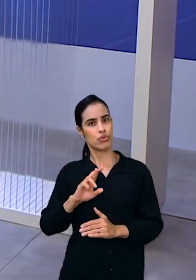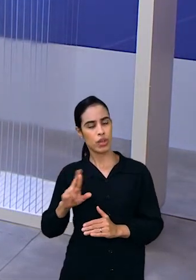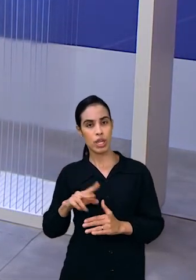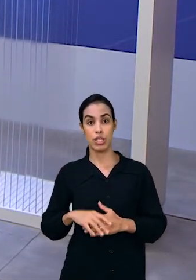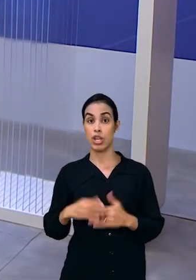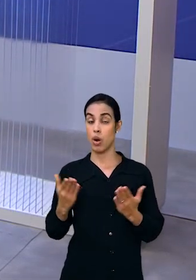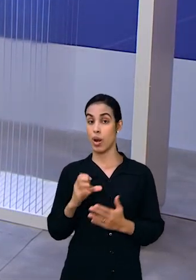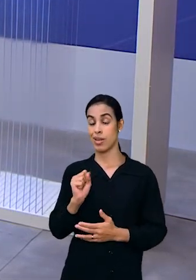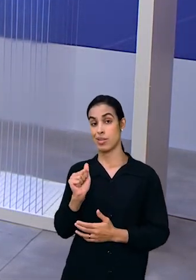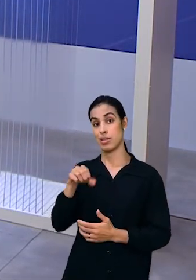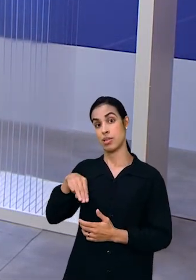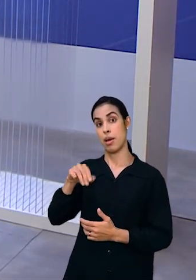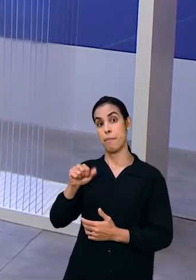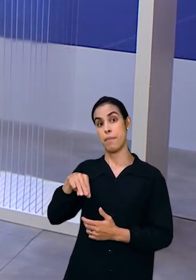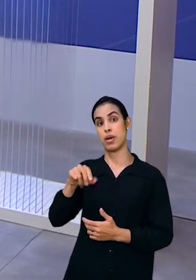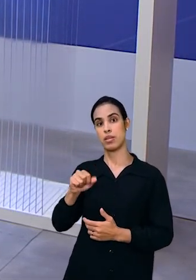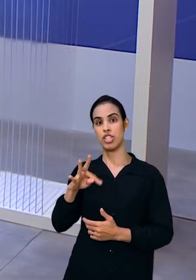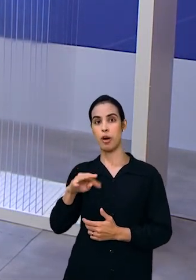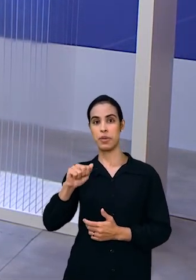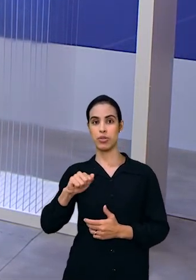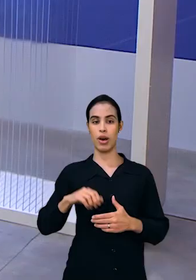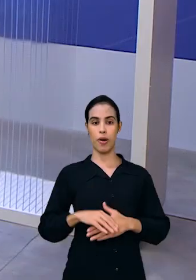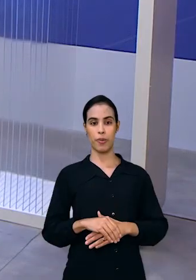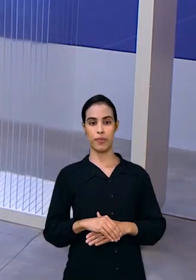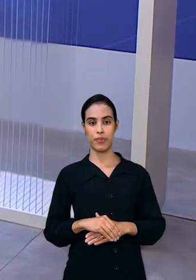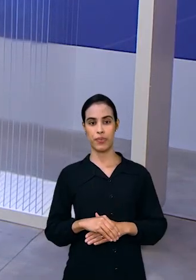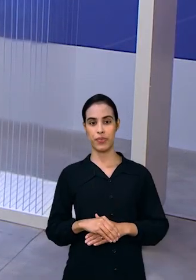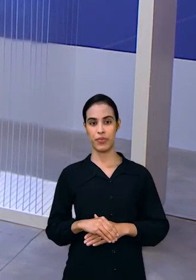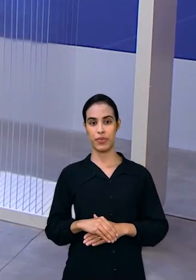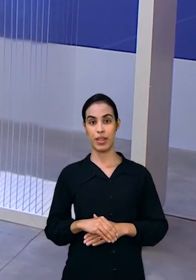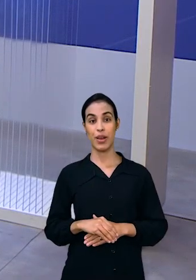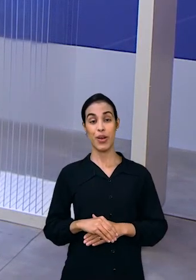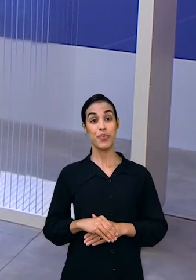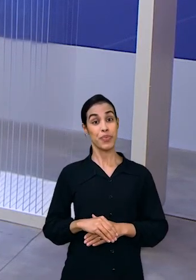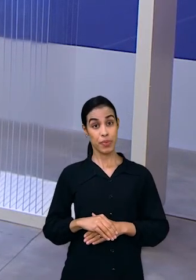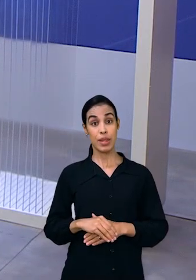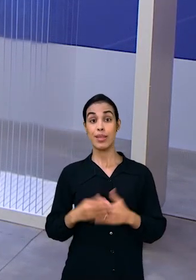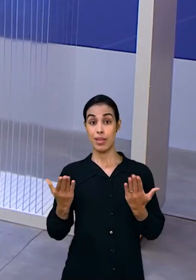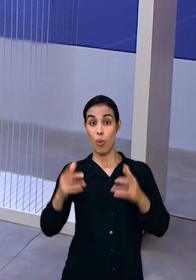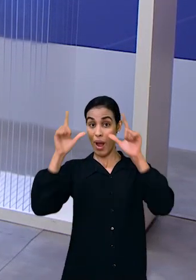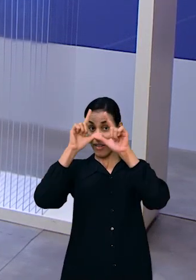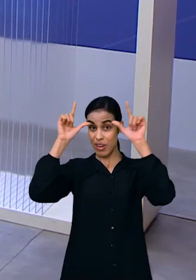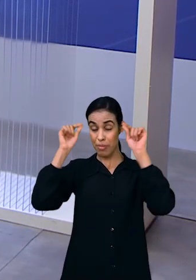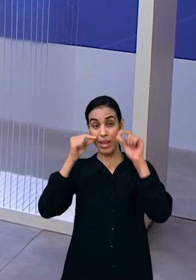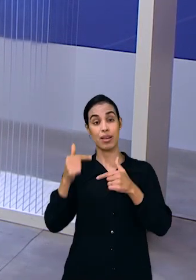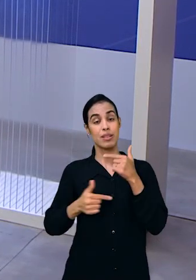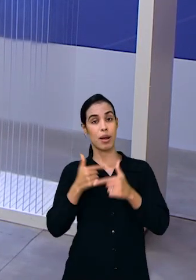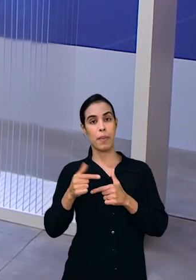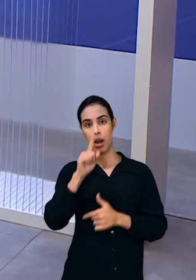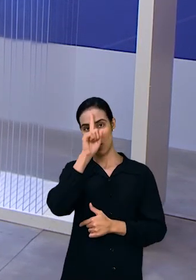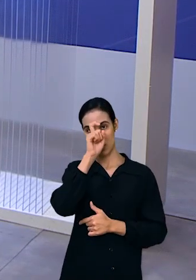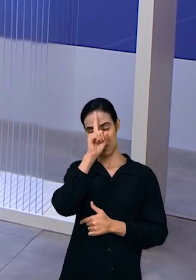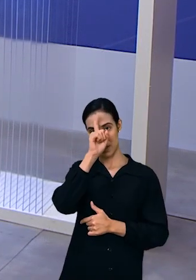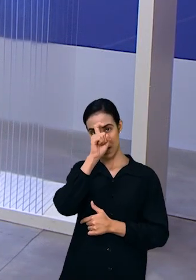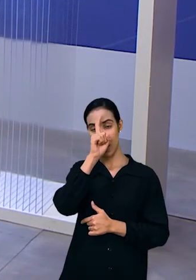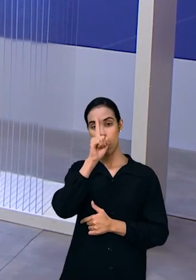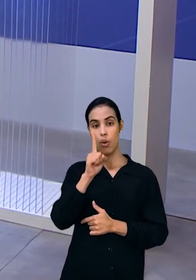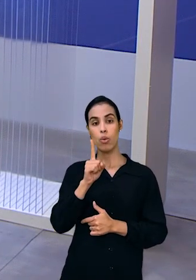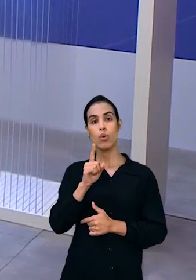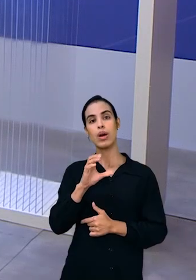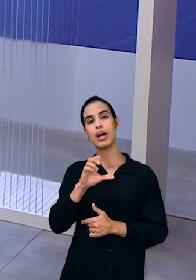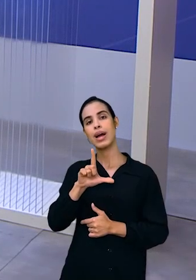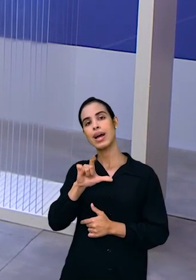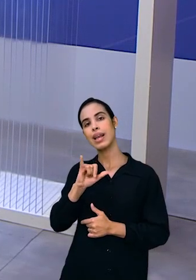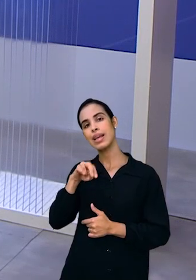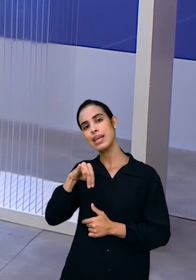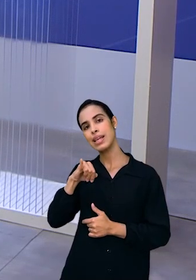esse caso é a repórter Samantha Flor. Oi, Samantha. Oi, Luane Anderson. A enfermeira trabalhava no